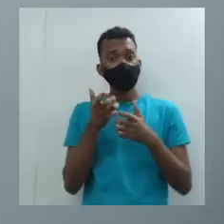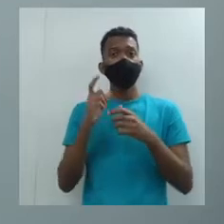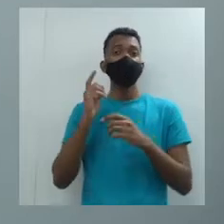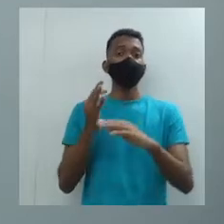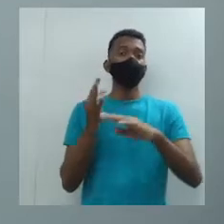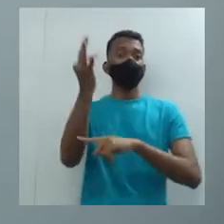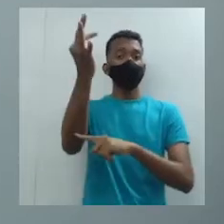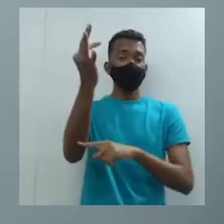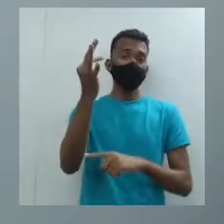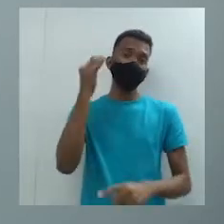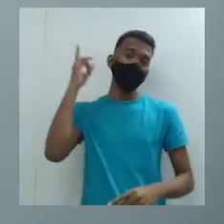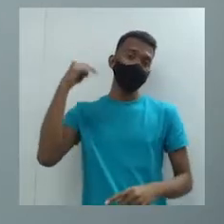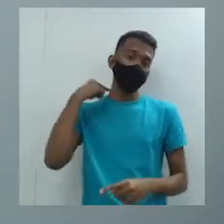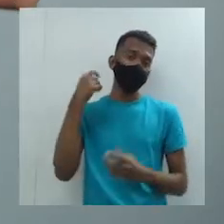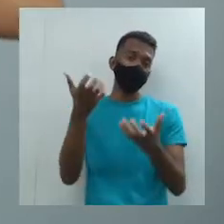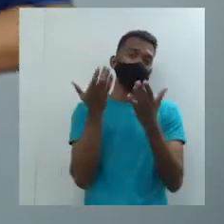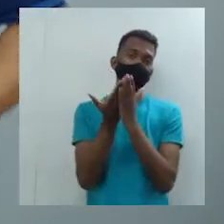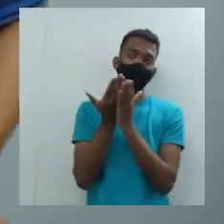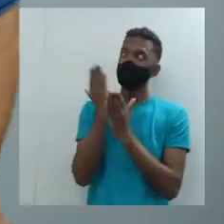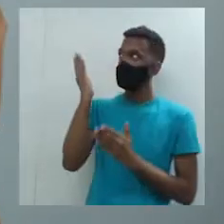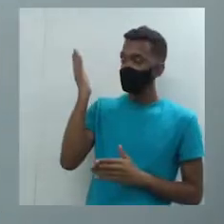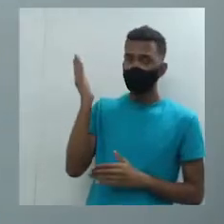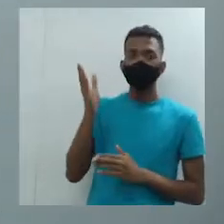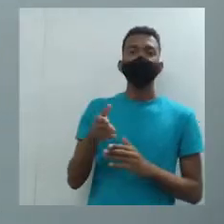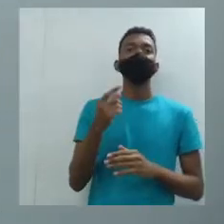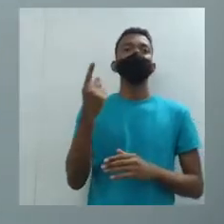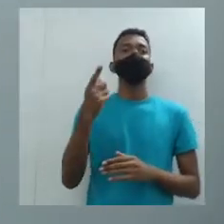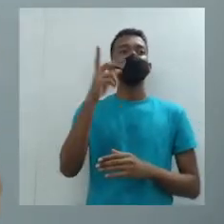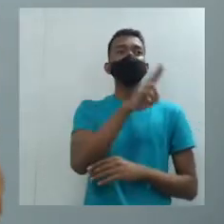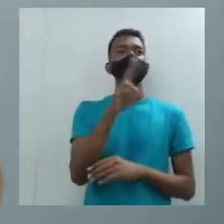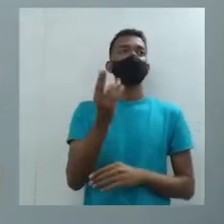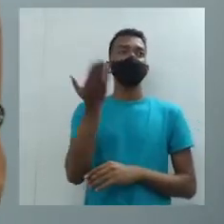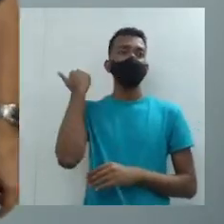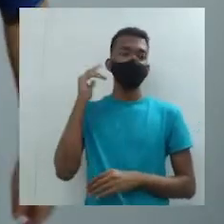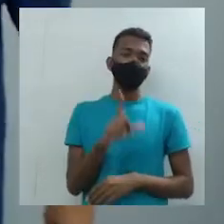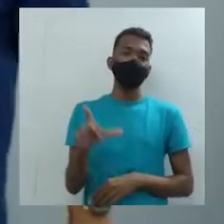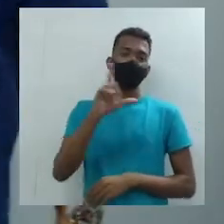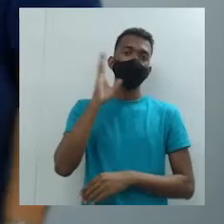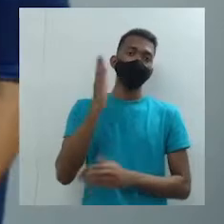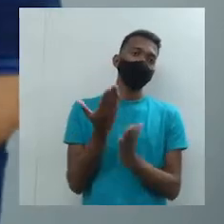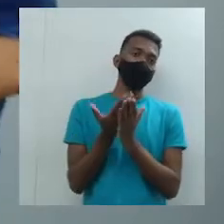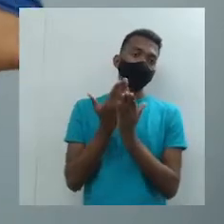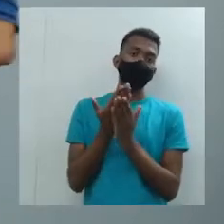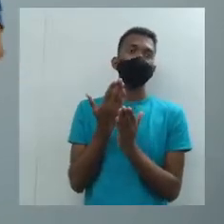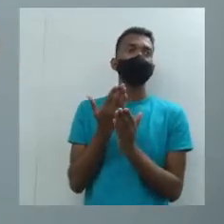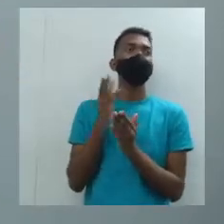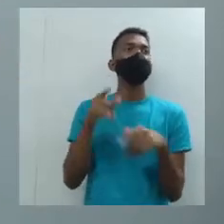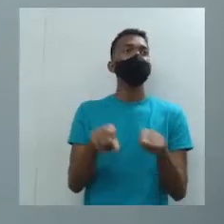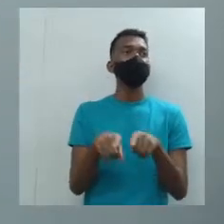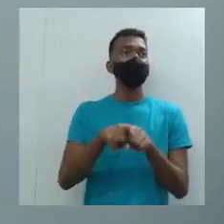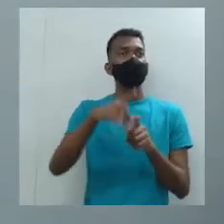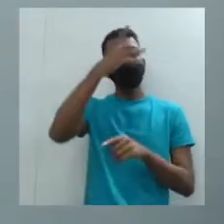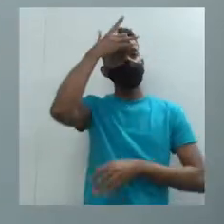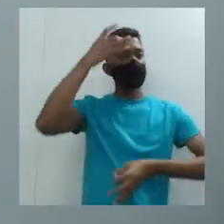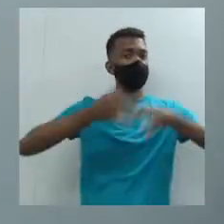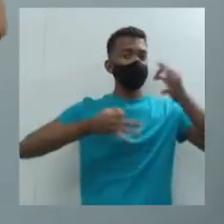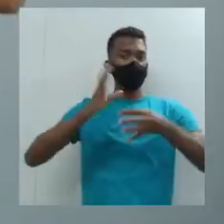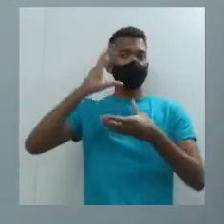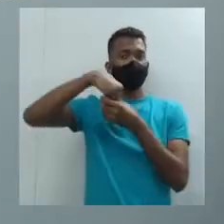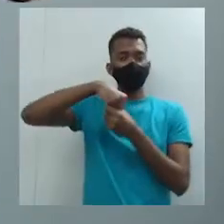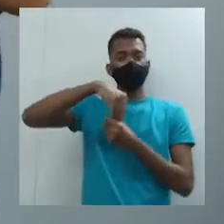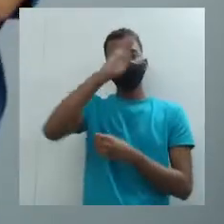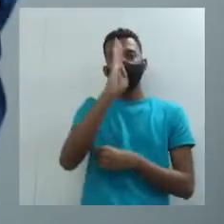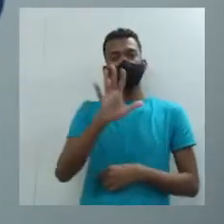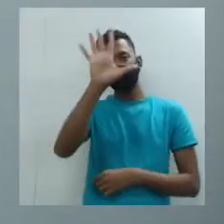advogado e deseja estudar nessa universidade, grandes nomes da literatura e também juristas brasileiros